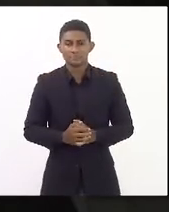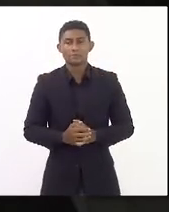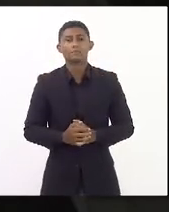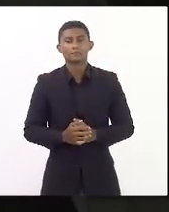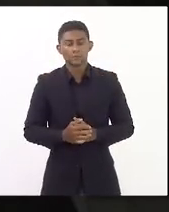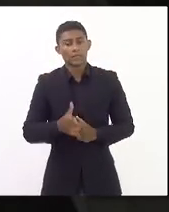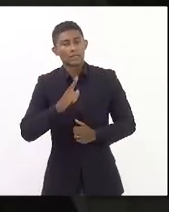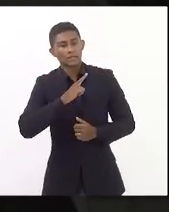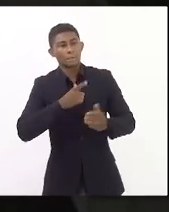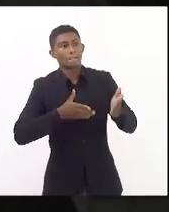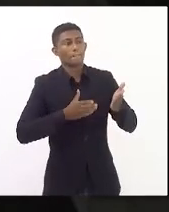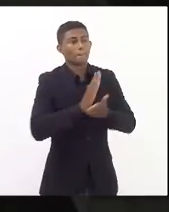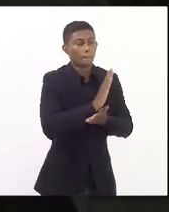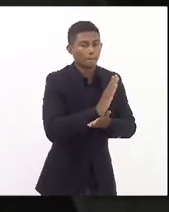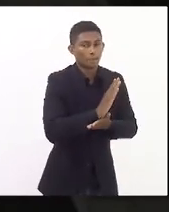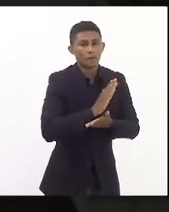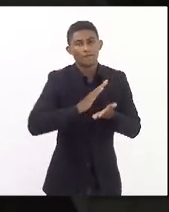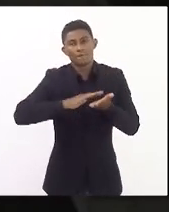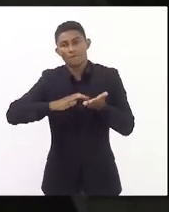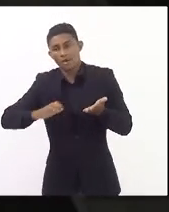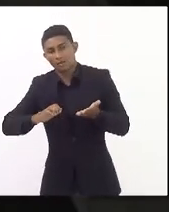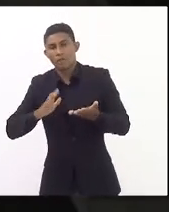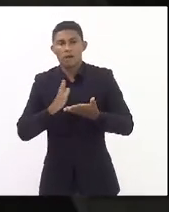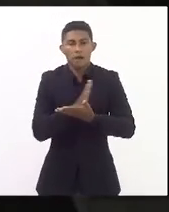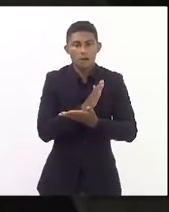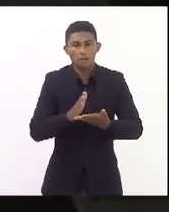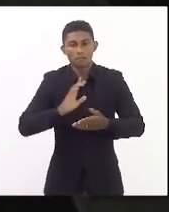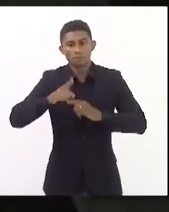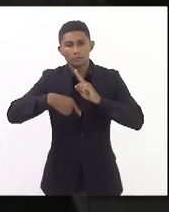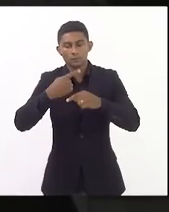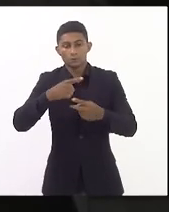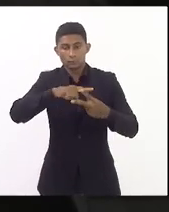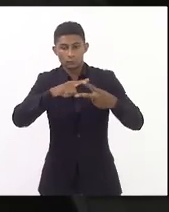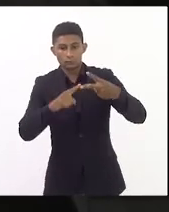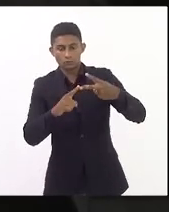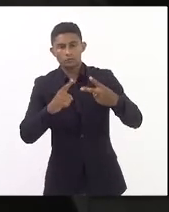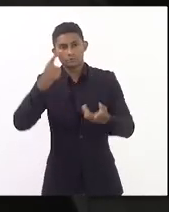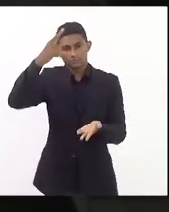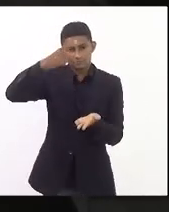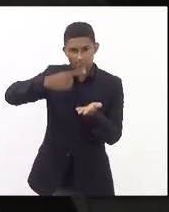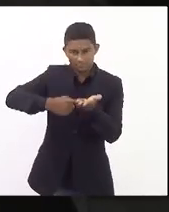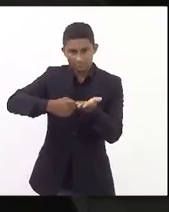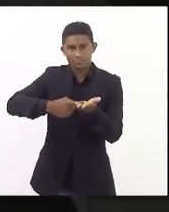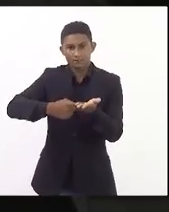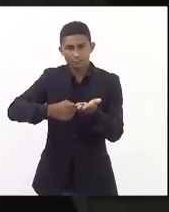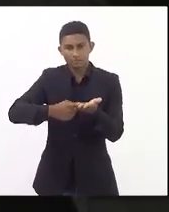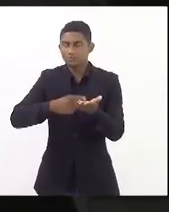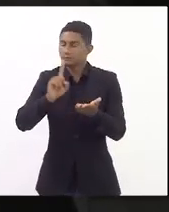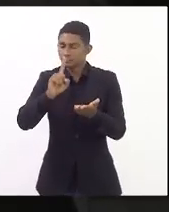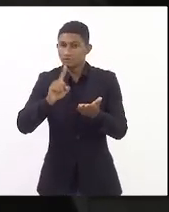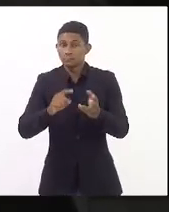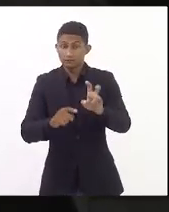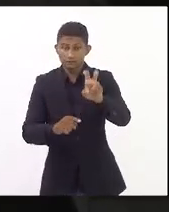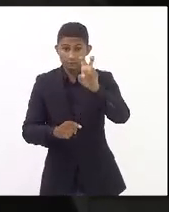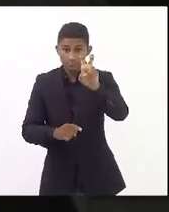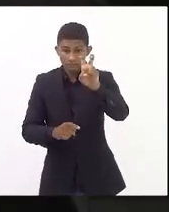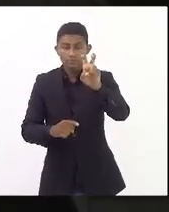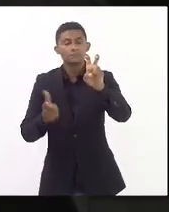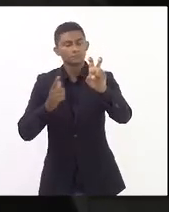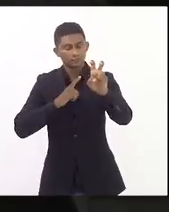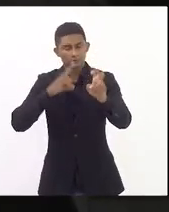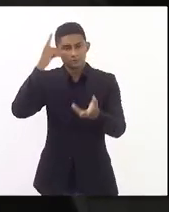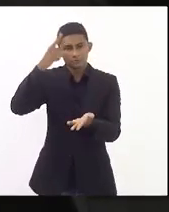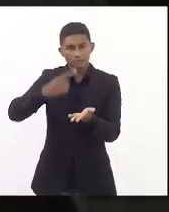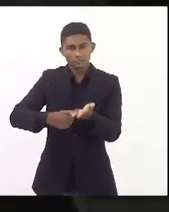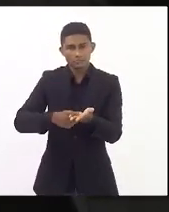o veto, e no acordo, em duas delas, aliás, em cinco delas, o